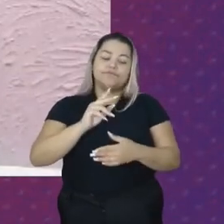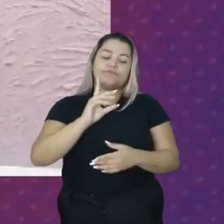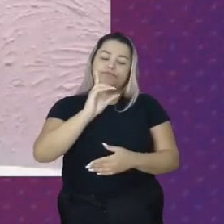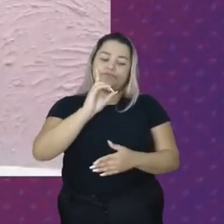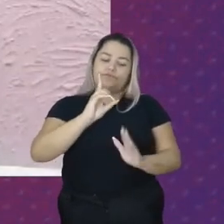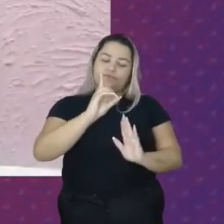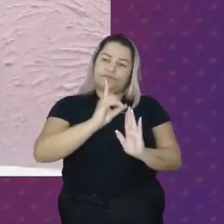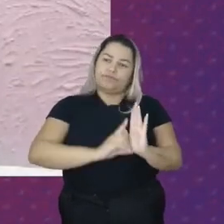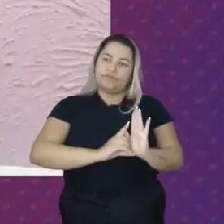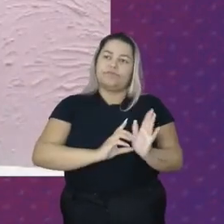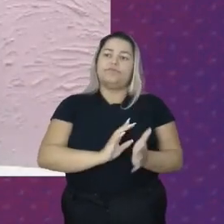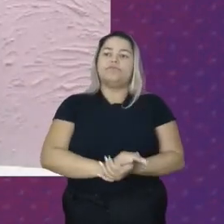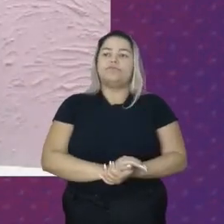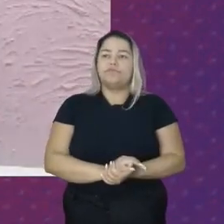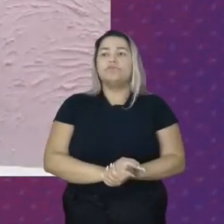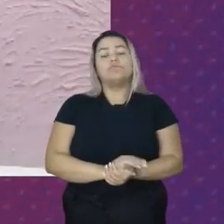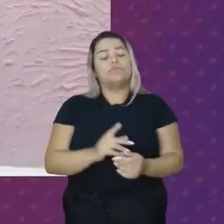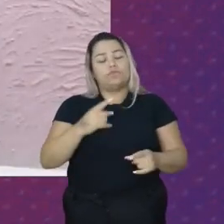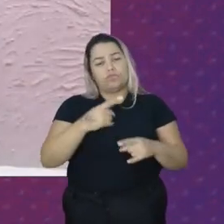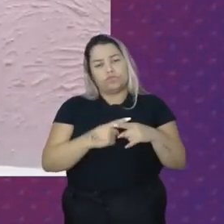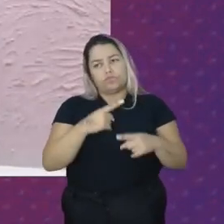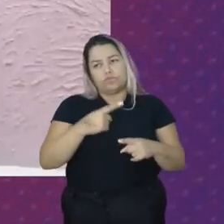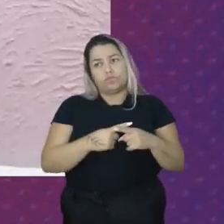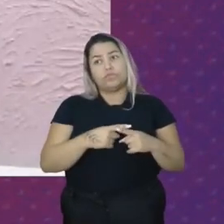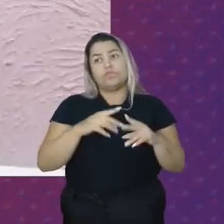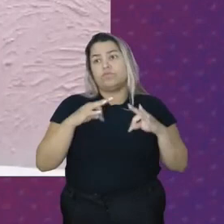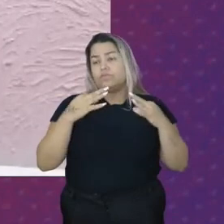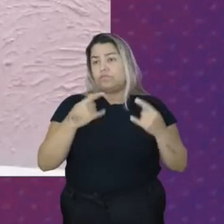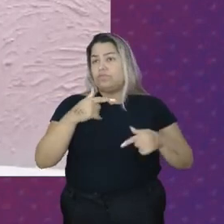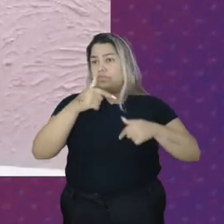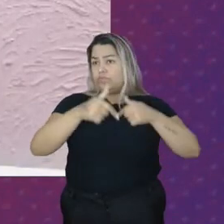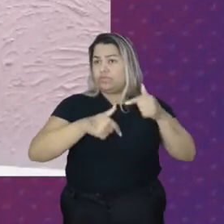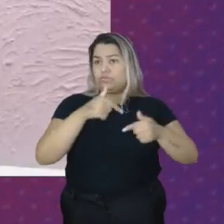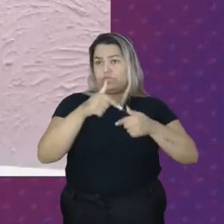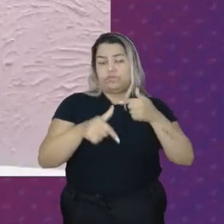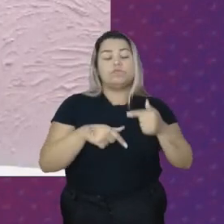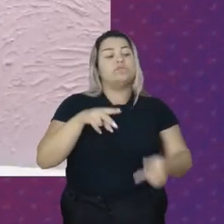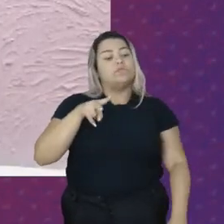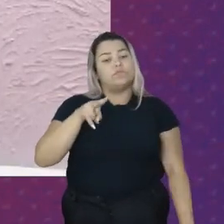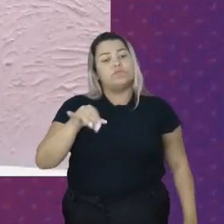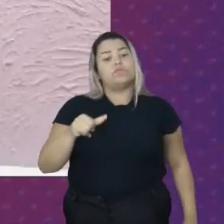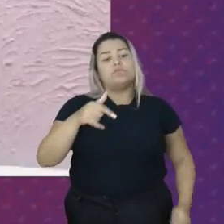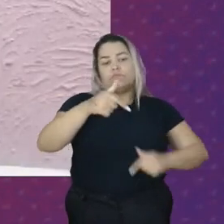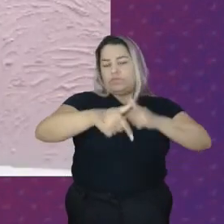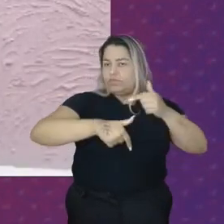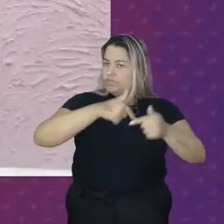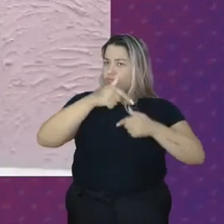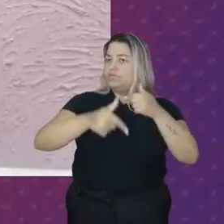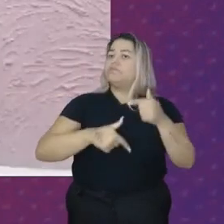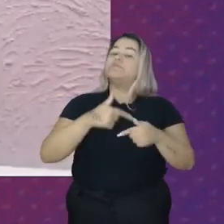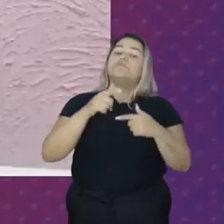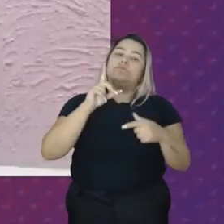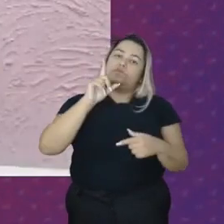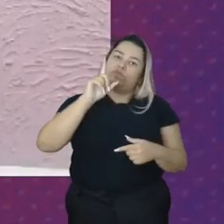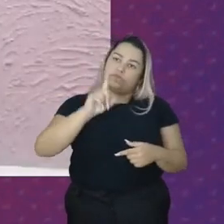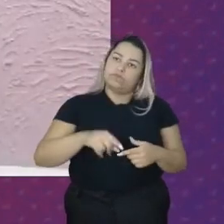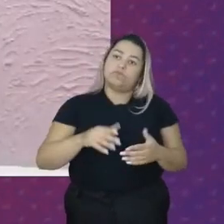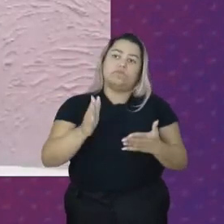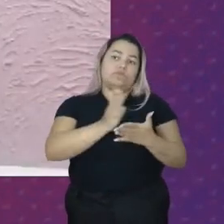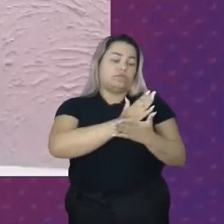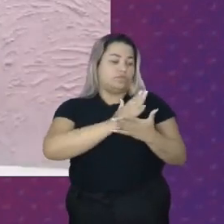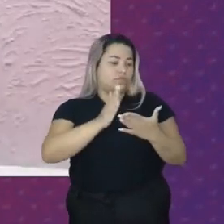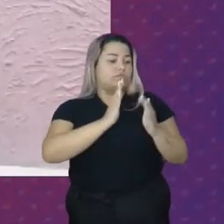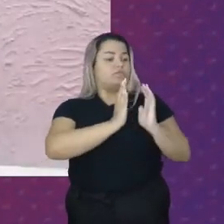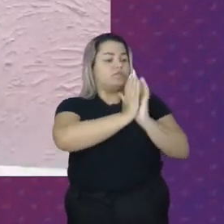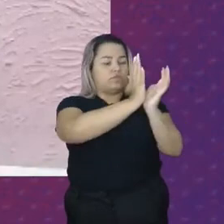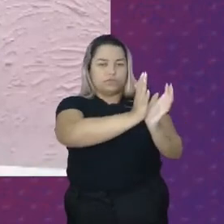Porque todo patrão também é trabalhador, né? Porque você vai para algum lugar trabalhar, você é de alguma